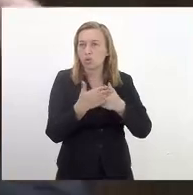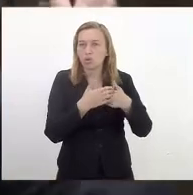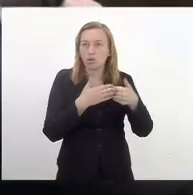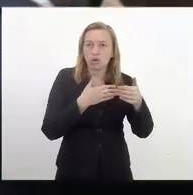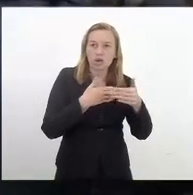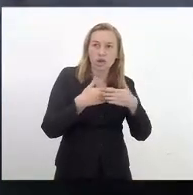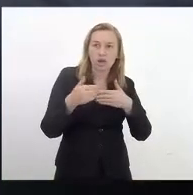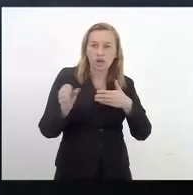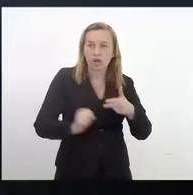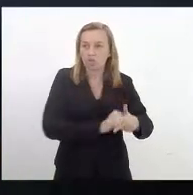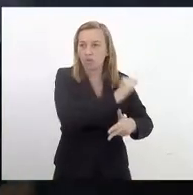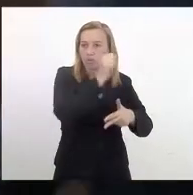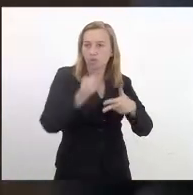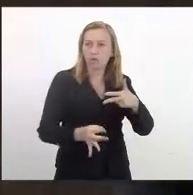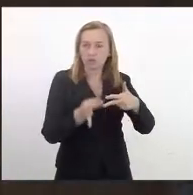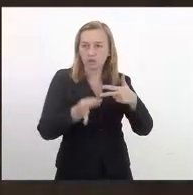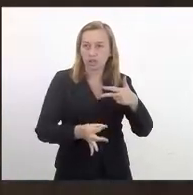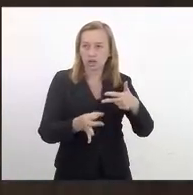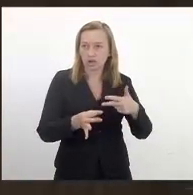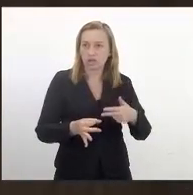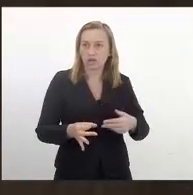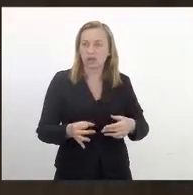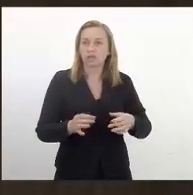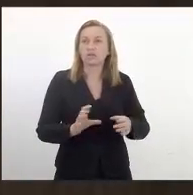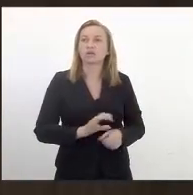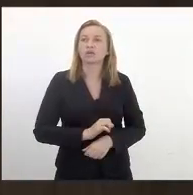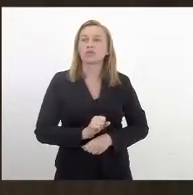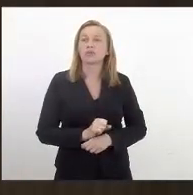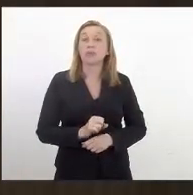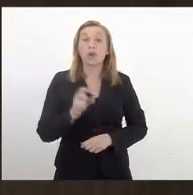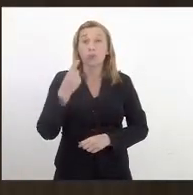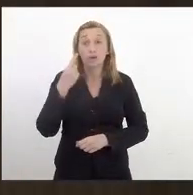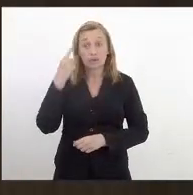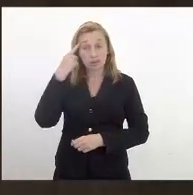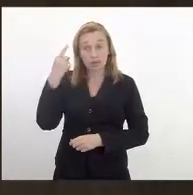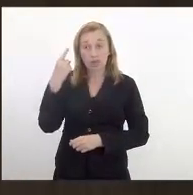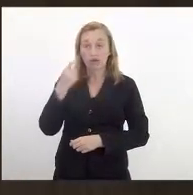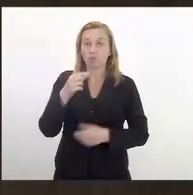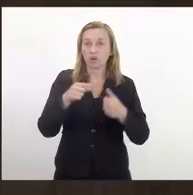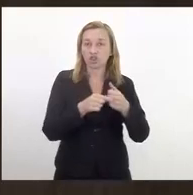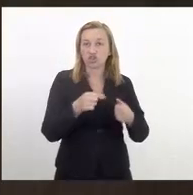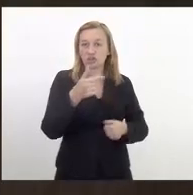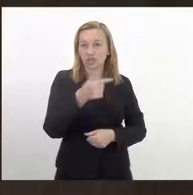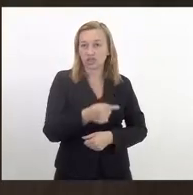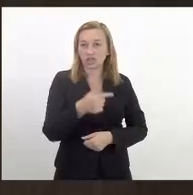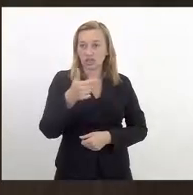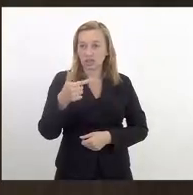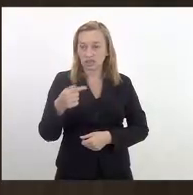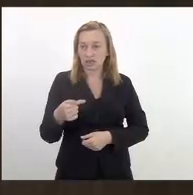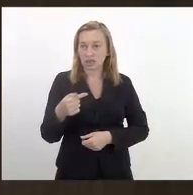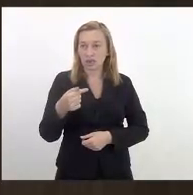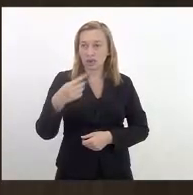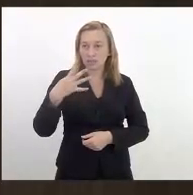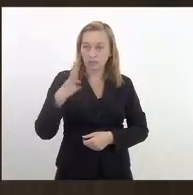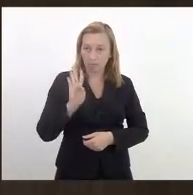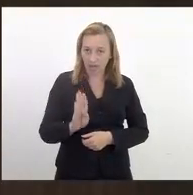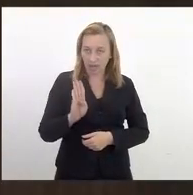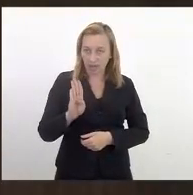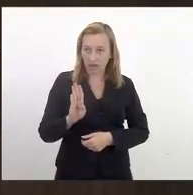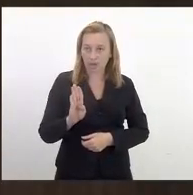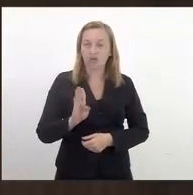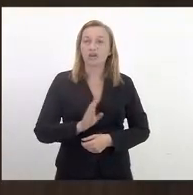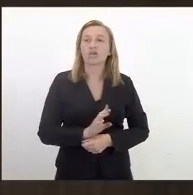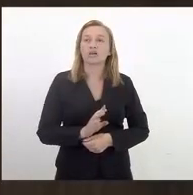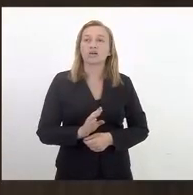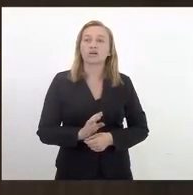poder incluindo os órgãos autônomos o senhor ter uma ideia o artigo 77b da minha pack trata o